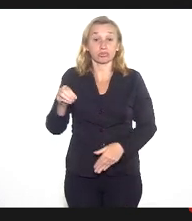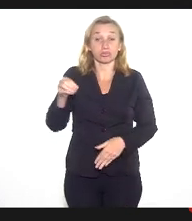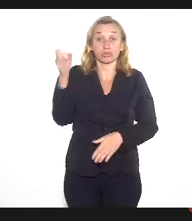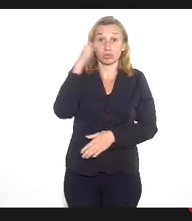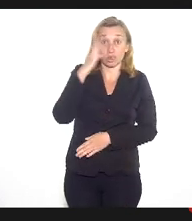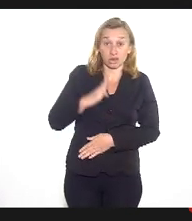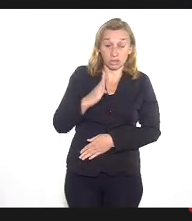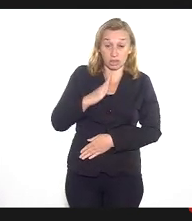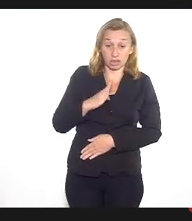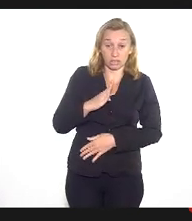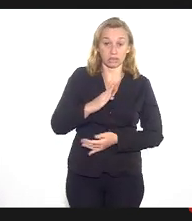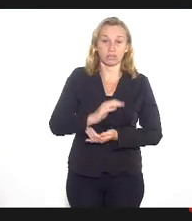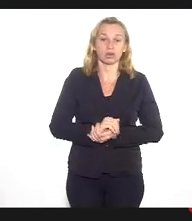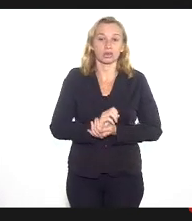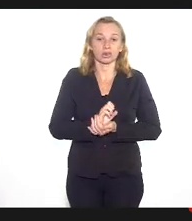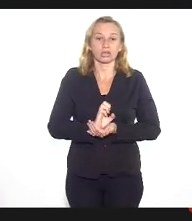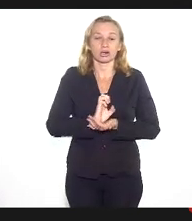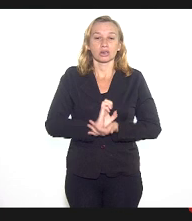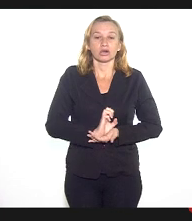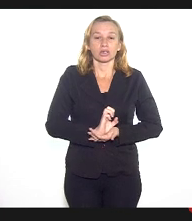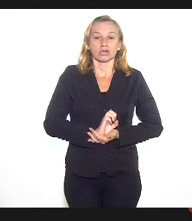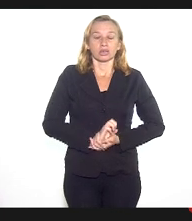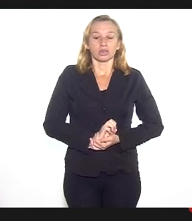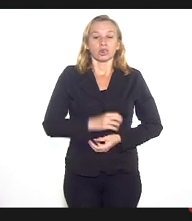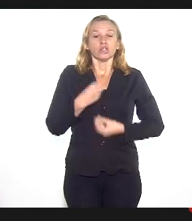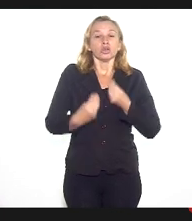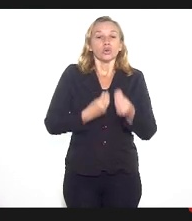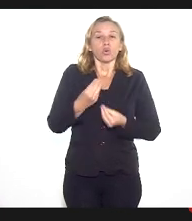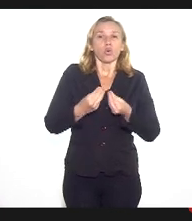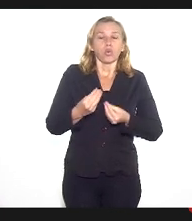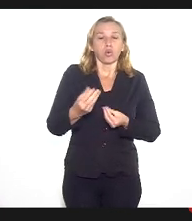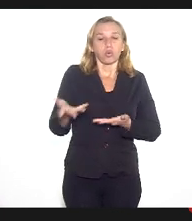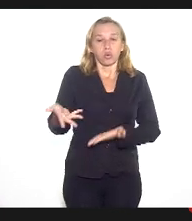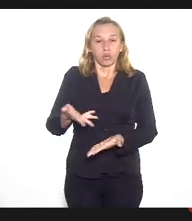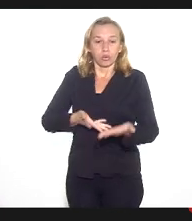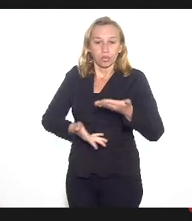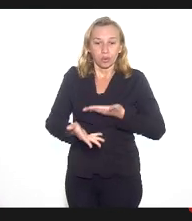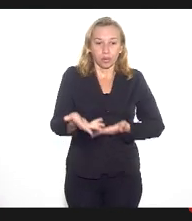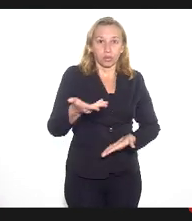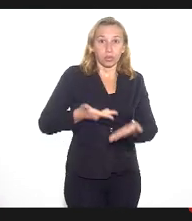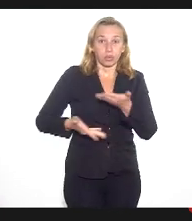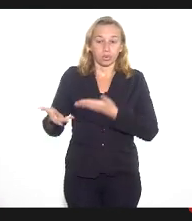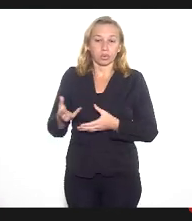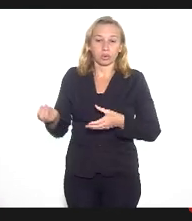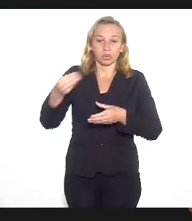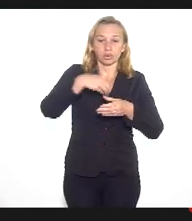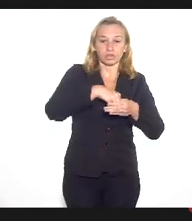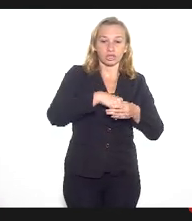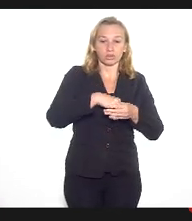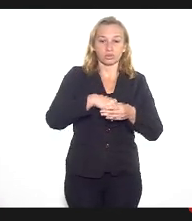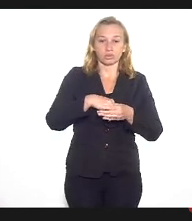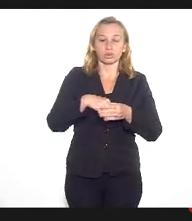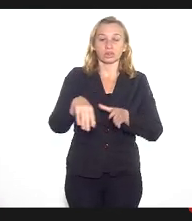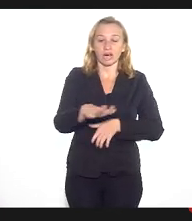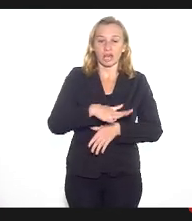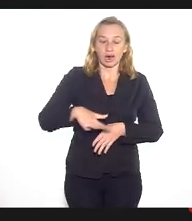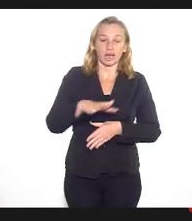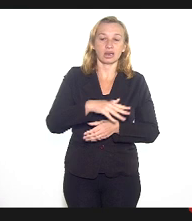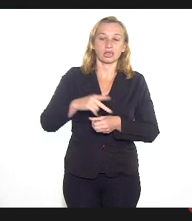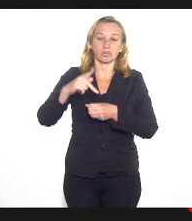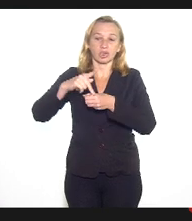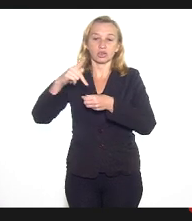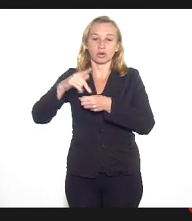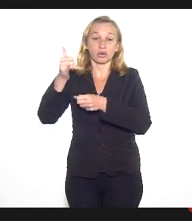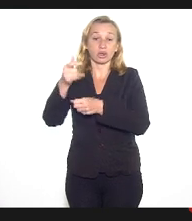à pergunta feita pela CPI, e como as parcerias se originam dentro do setor de óleo e gás. Então, temos